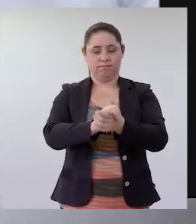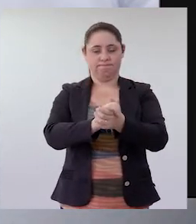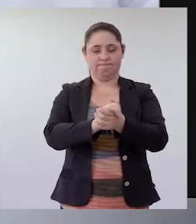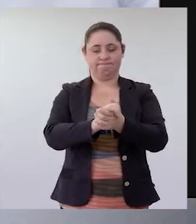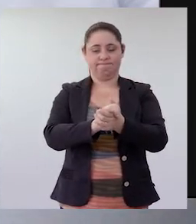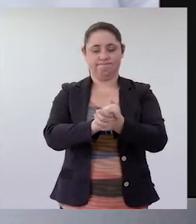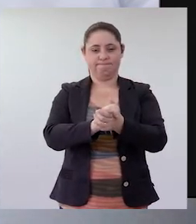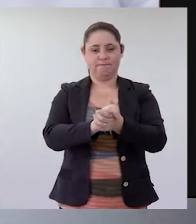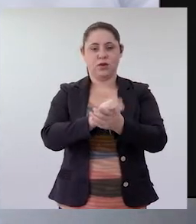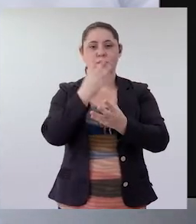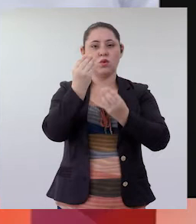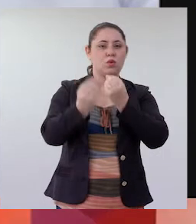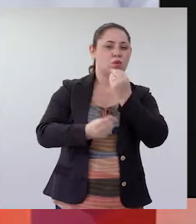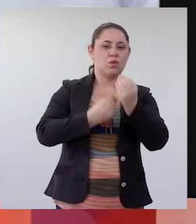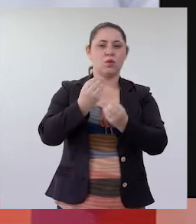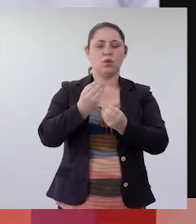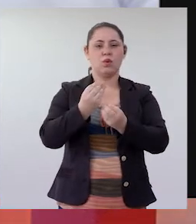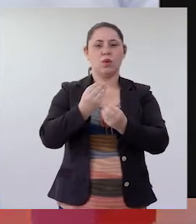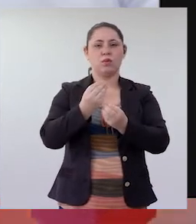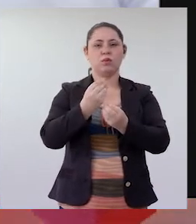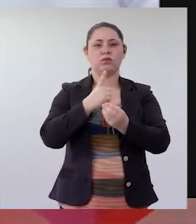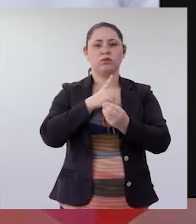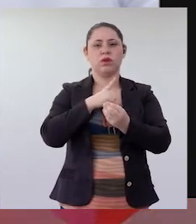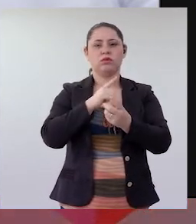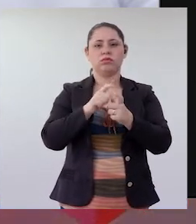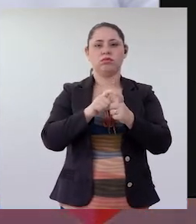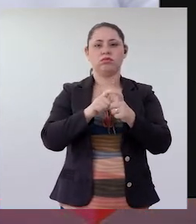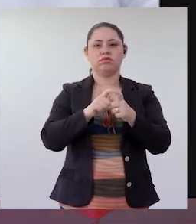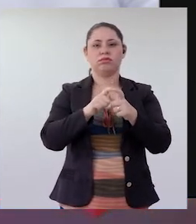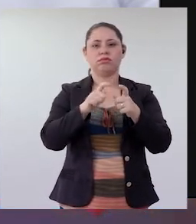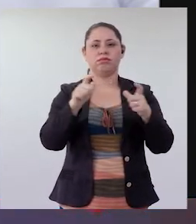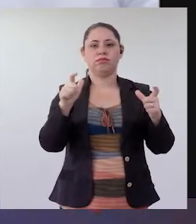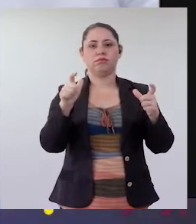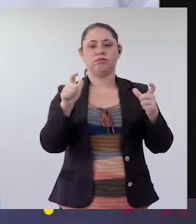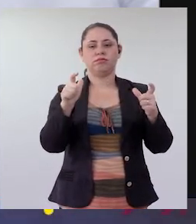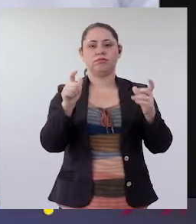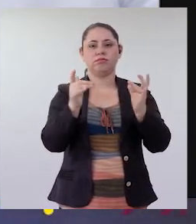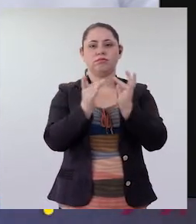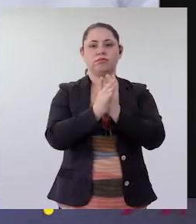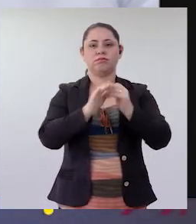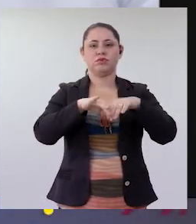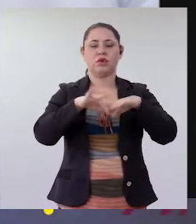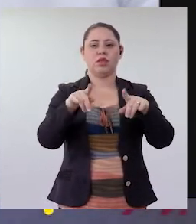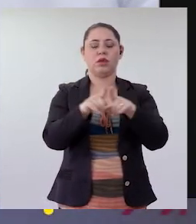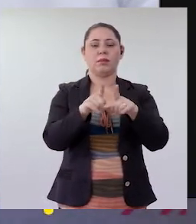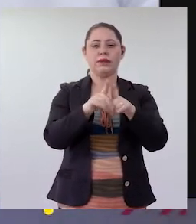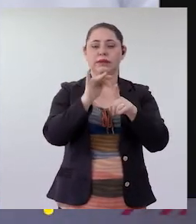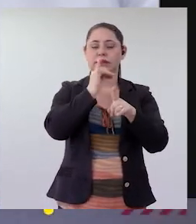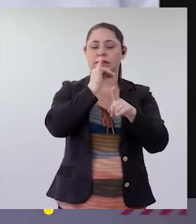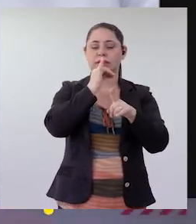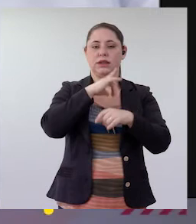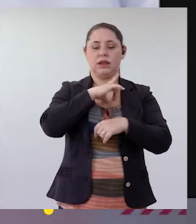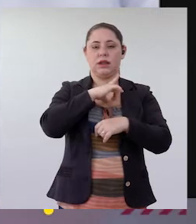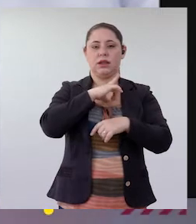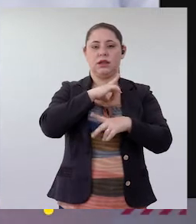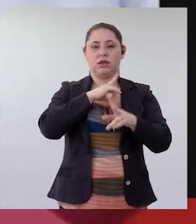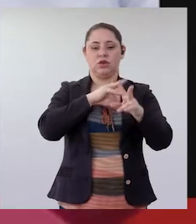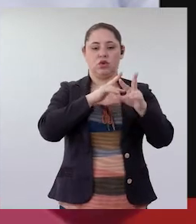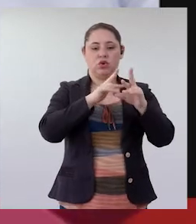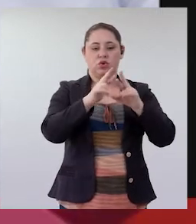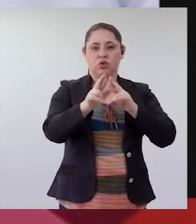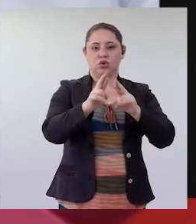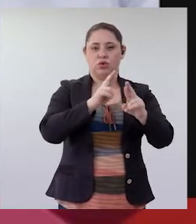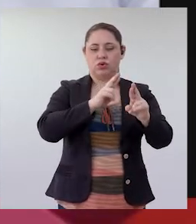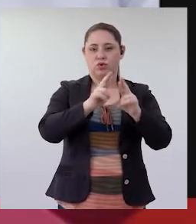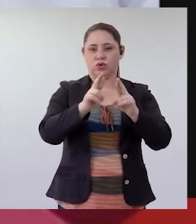relacionamentos. Né? Assim como a intensificação da convivência, né, também tem a outra